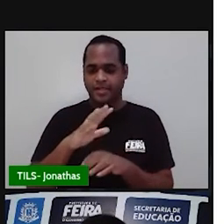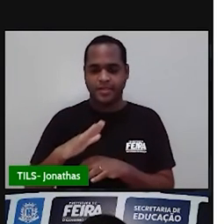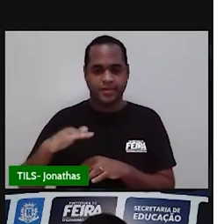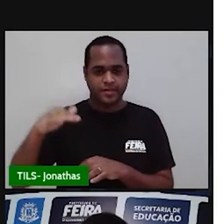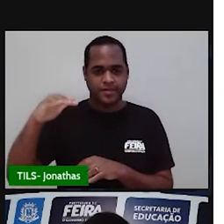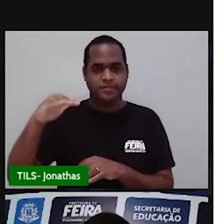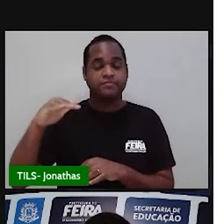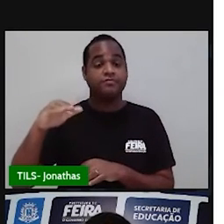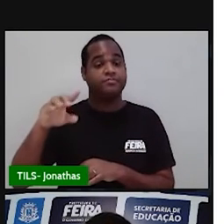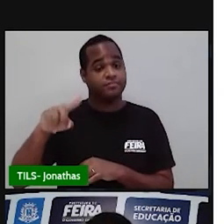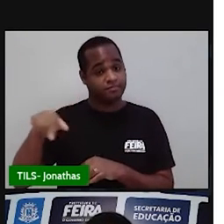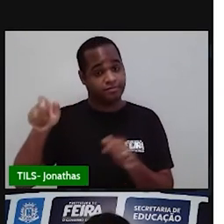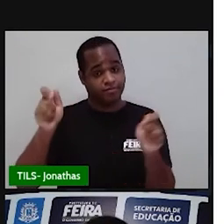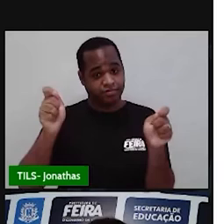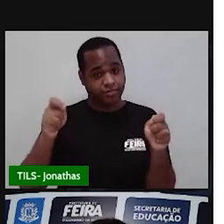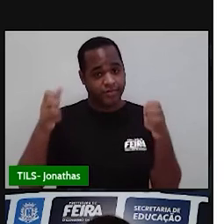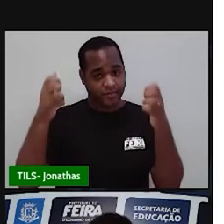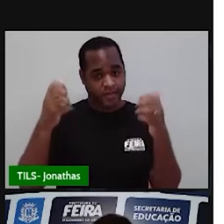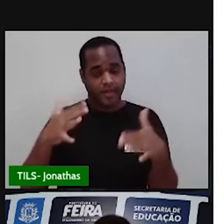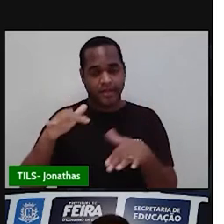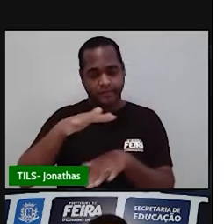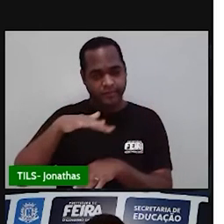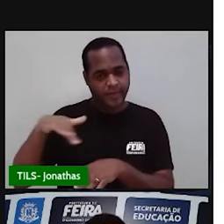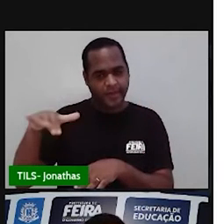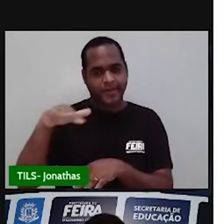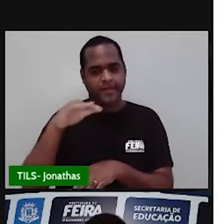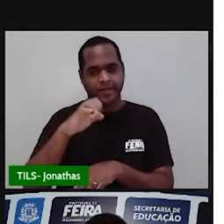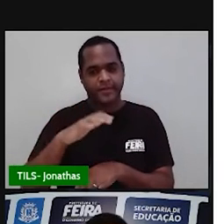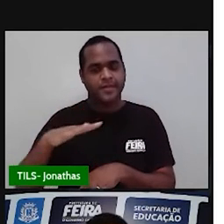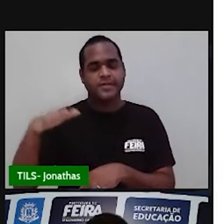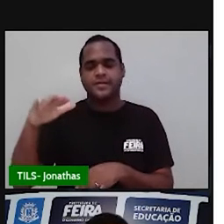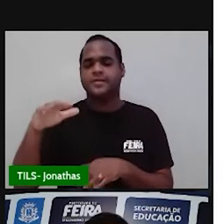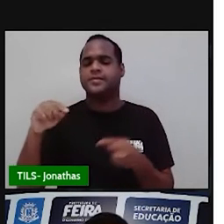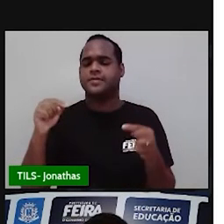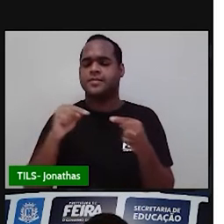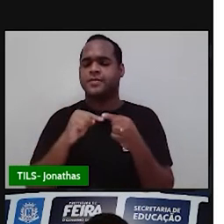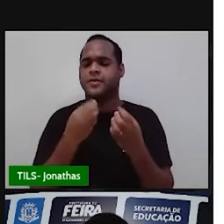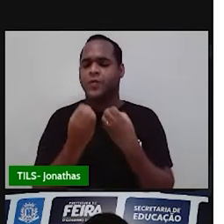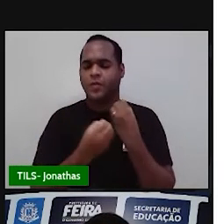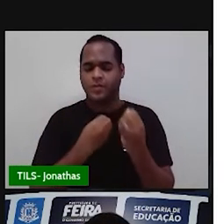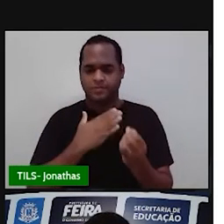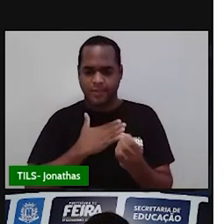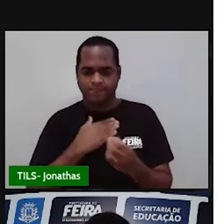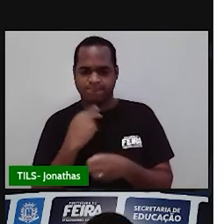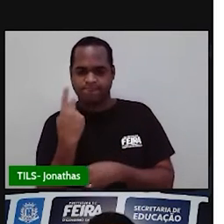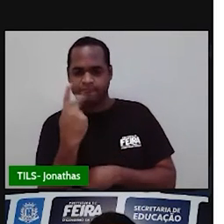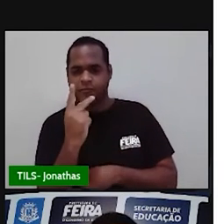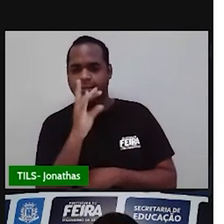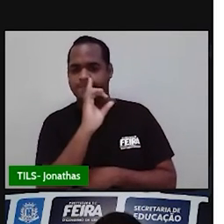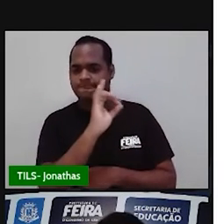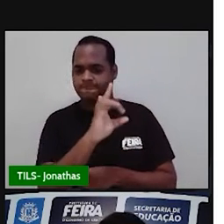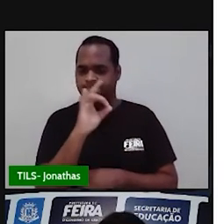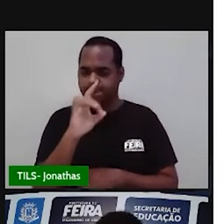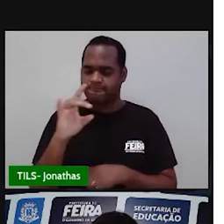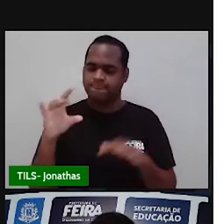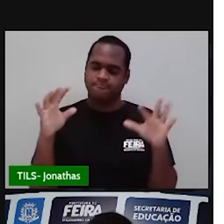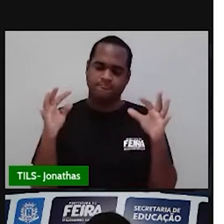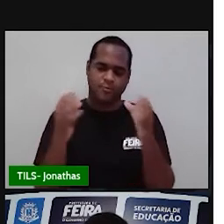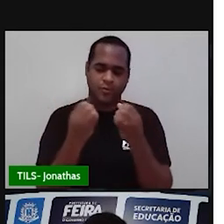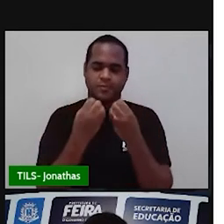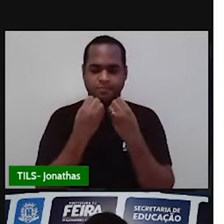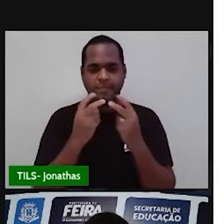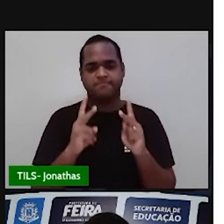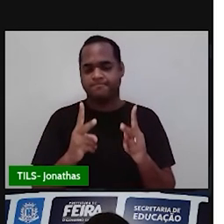estatística, e essa área da matemática estatística está comigo, está com você quase que todo o